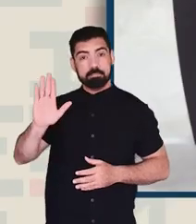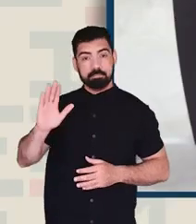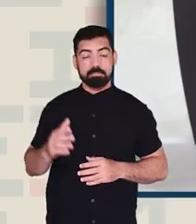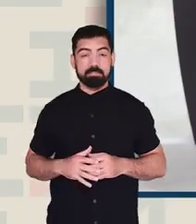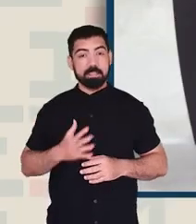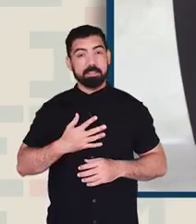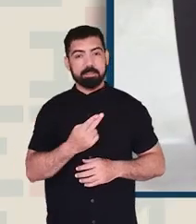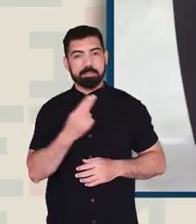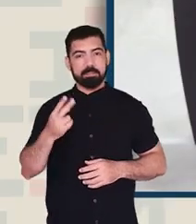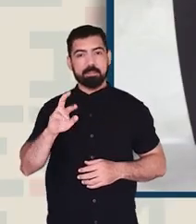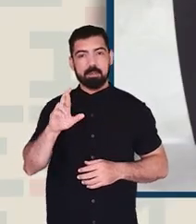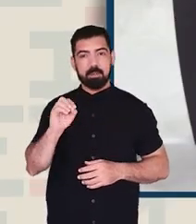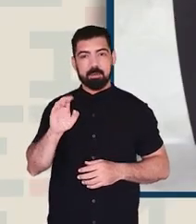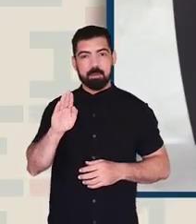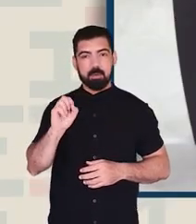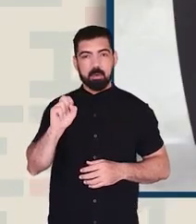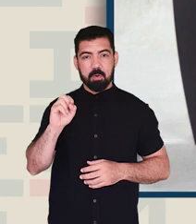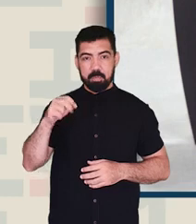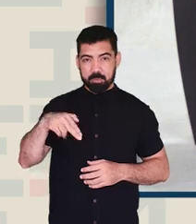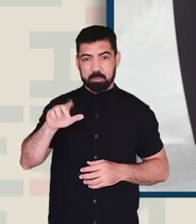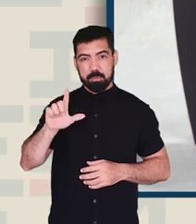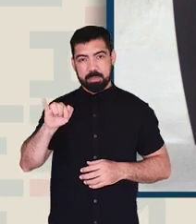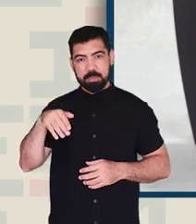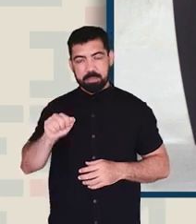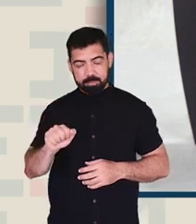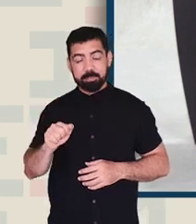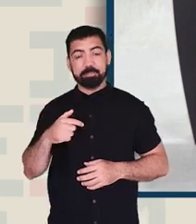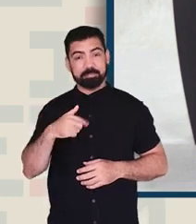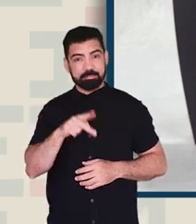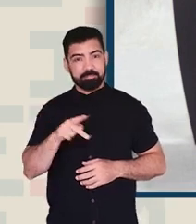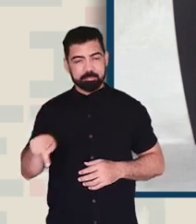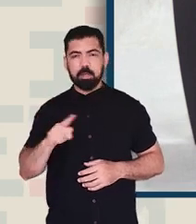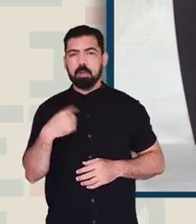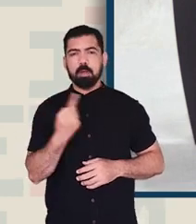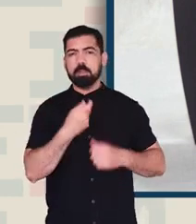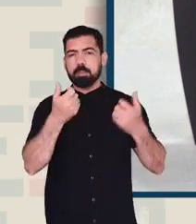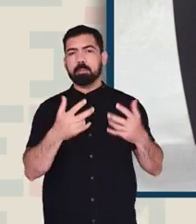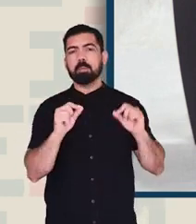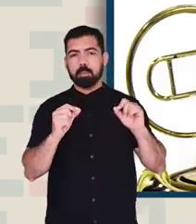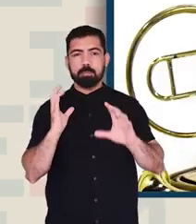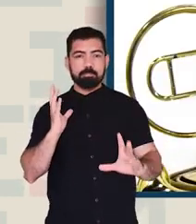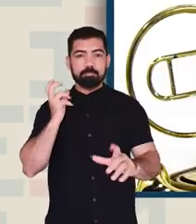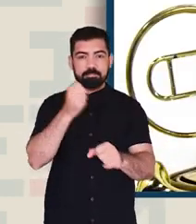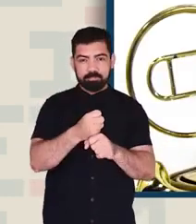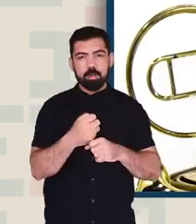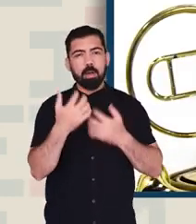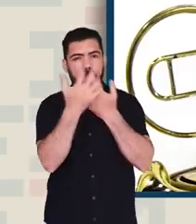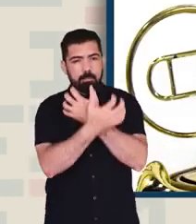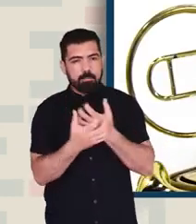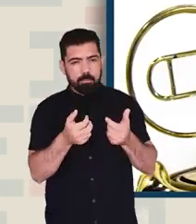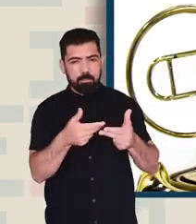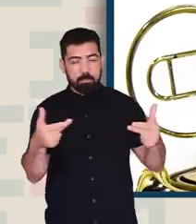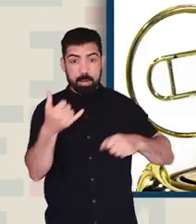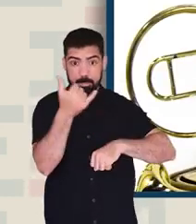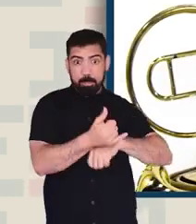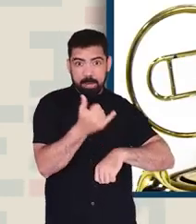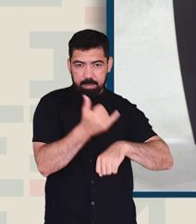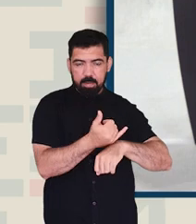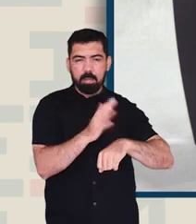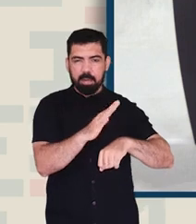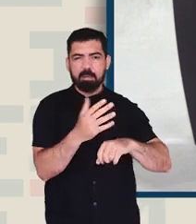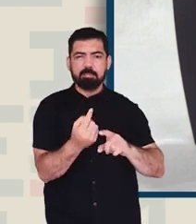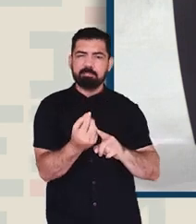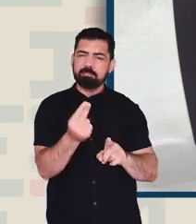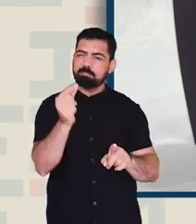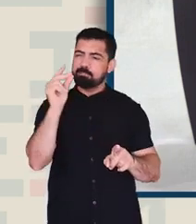Olá, eu sou o professor Robson Lima e nós iremos tratar aqui sobre a história dos instrumentos de metais. Os instrumentos de metais eles têm uma longa história